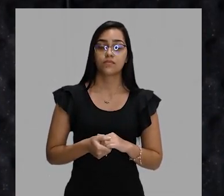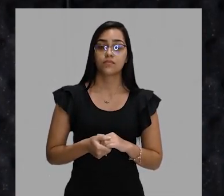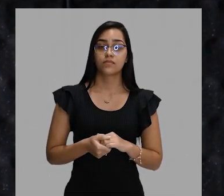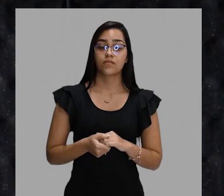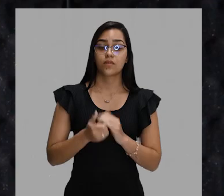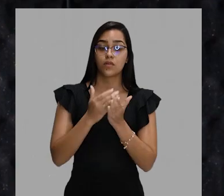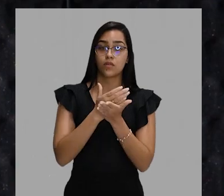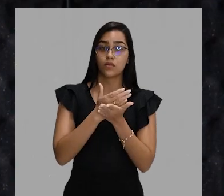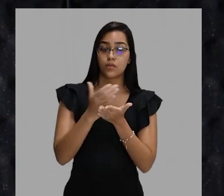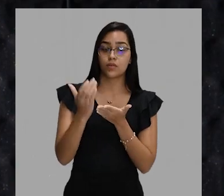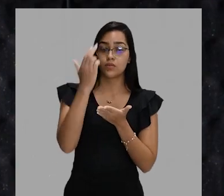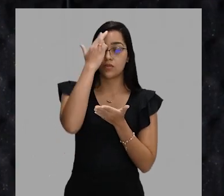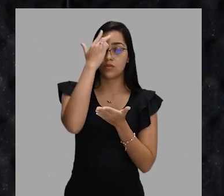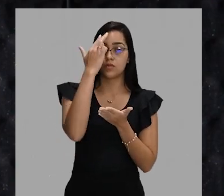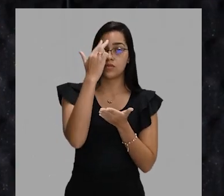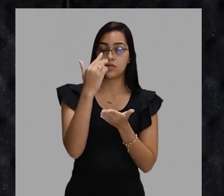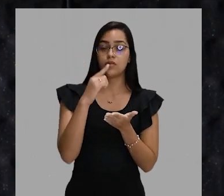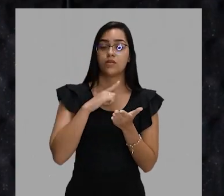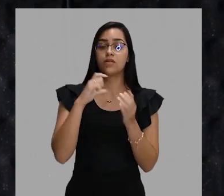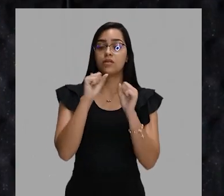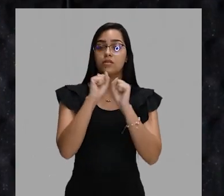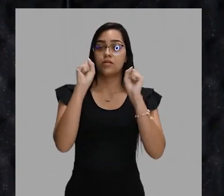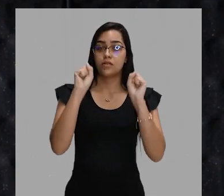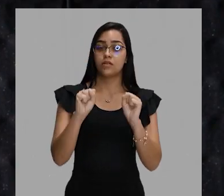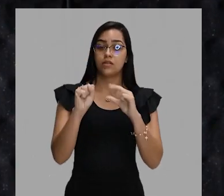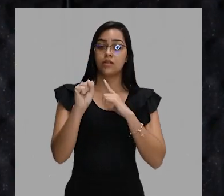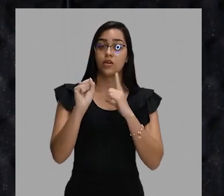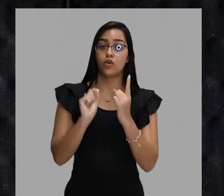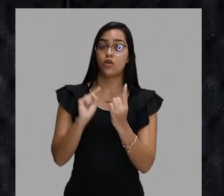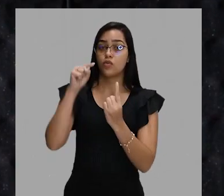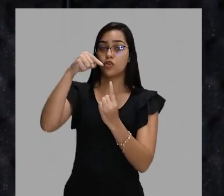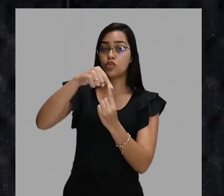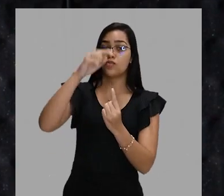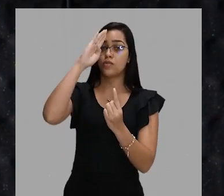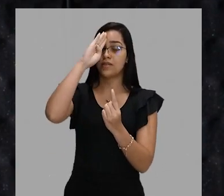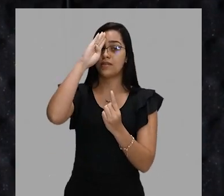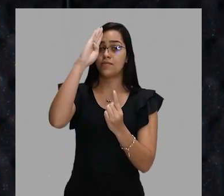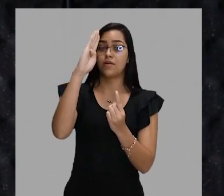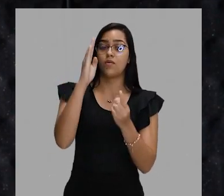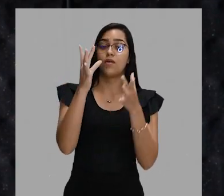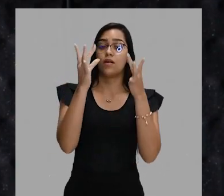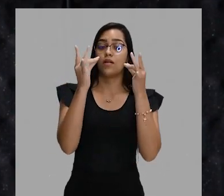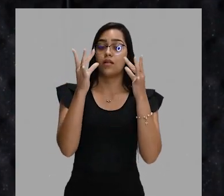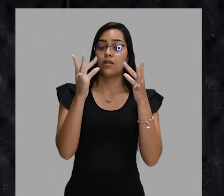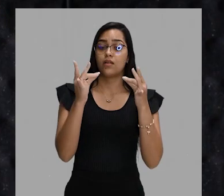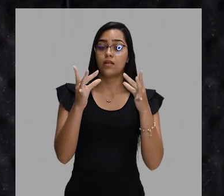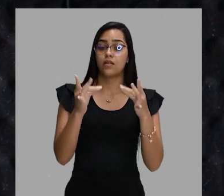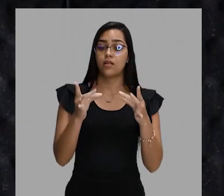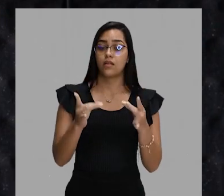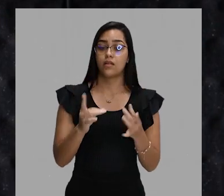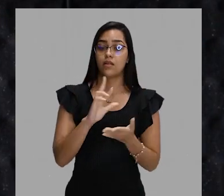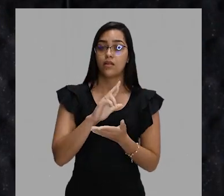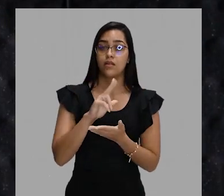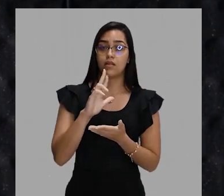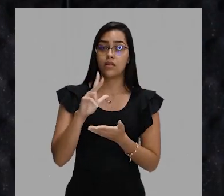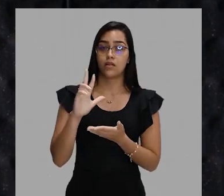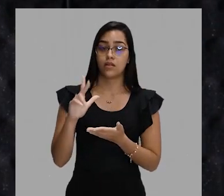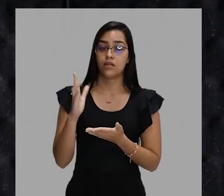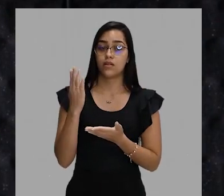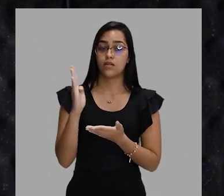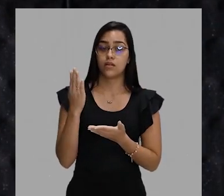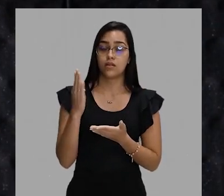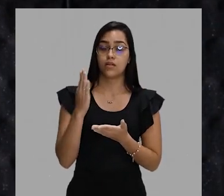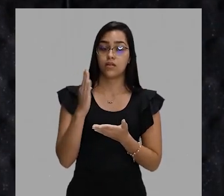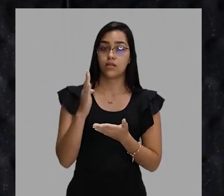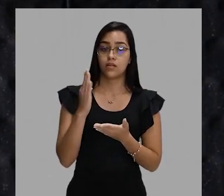os precursores históricos aqui, né, a sistemática tem como objetivo principal descrever a diversidade biológica,